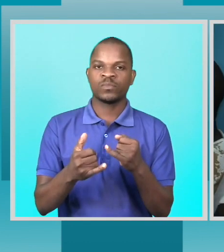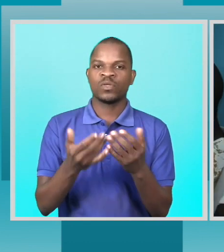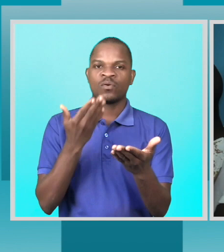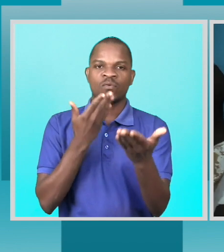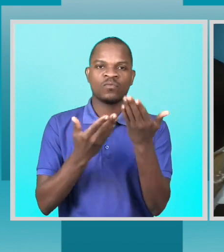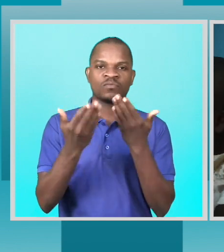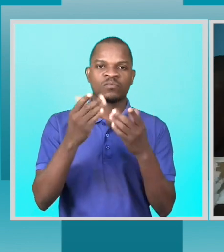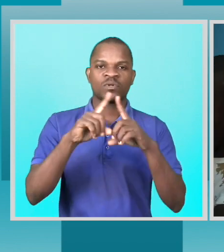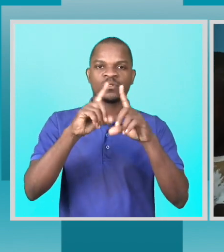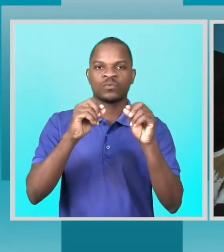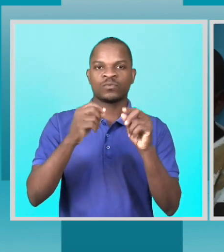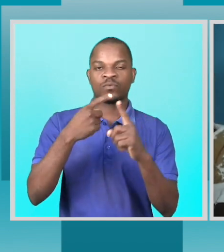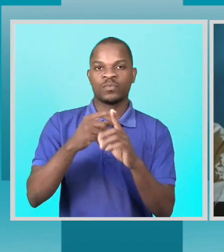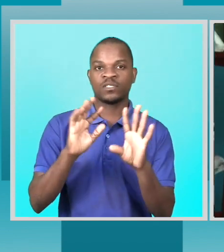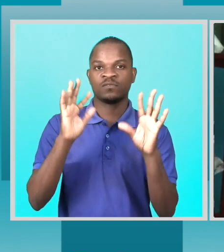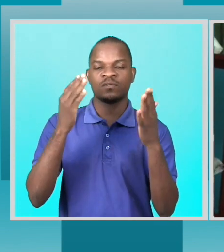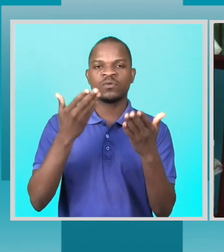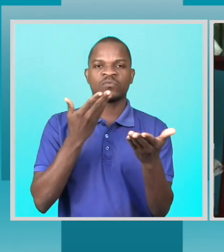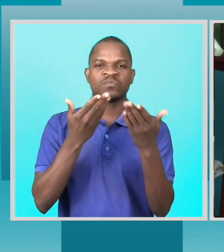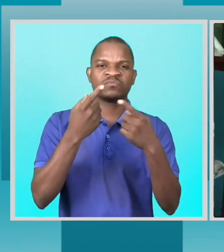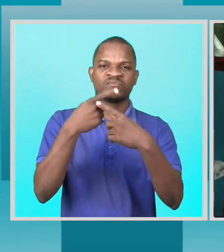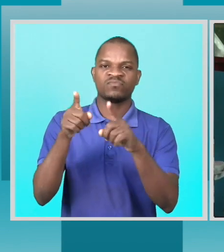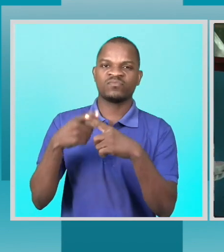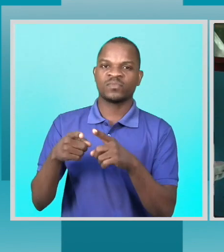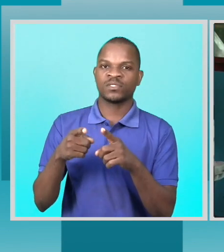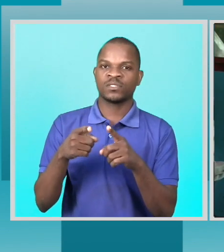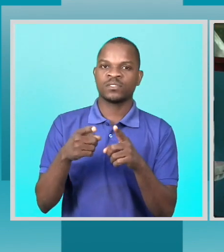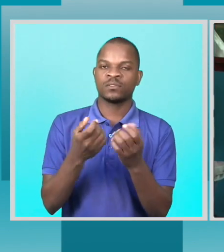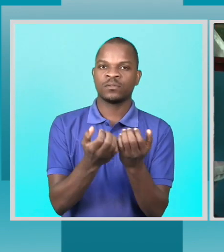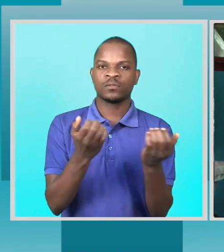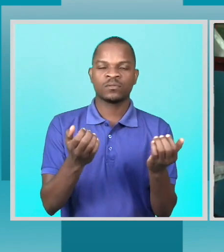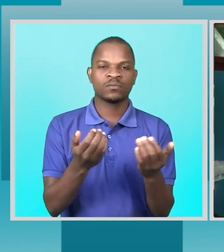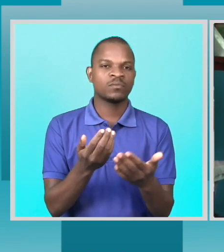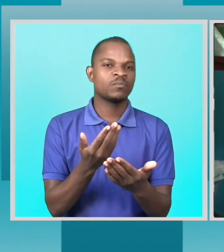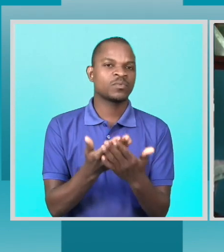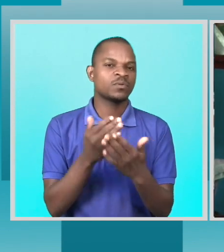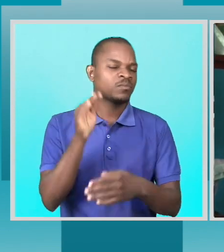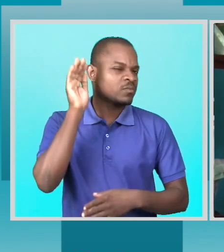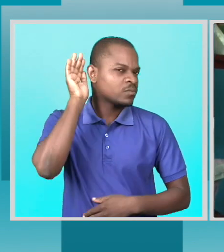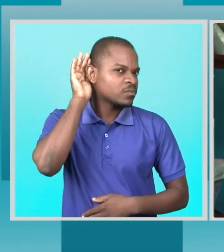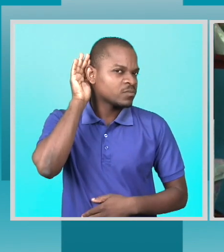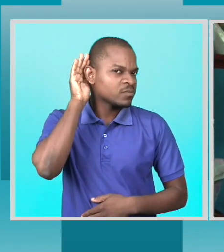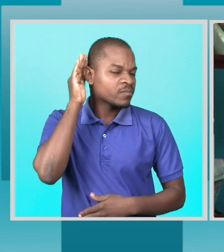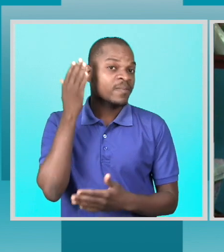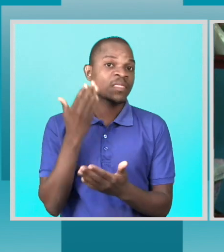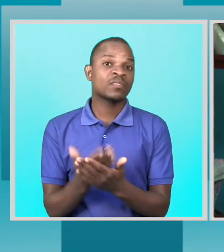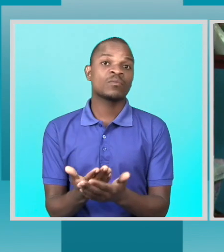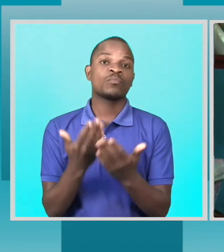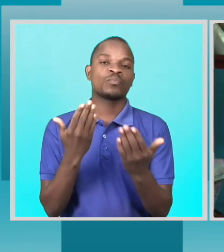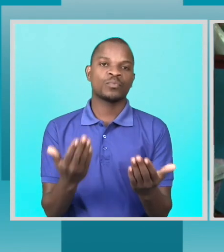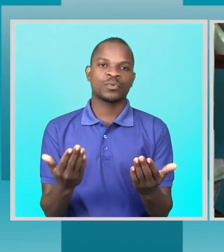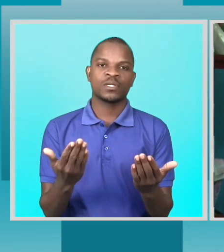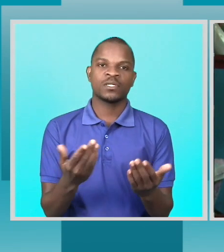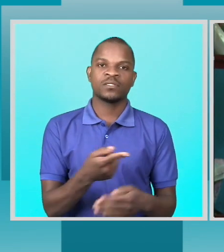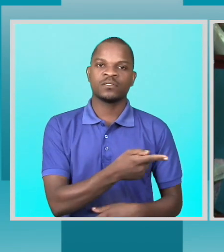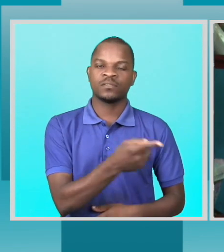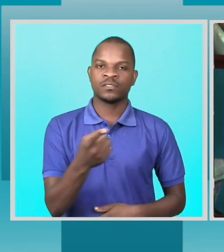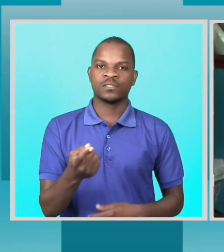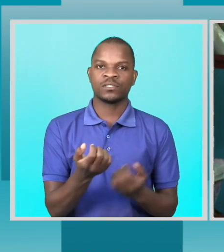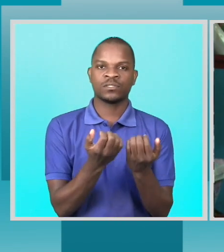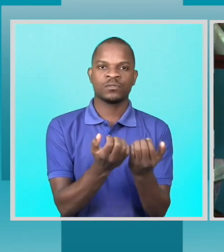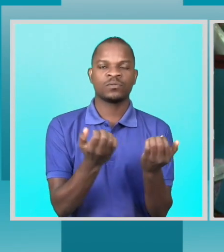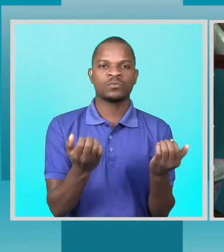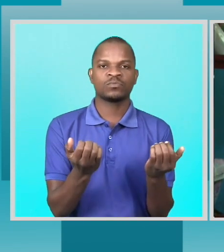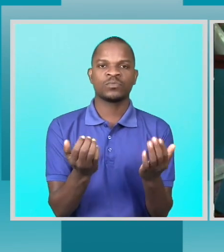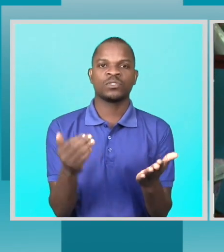Foi assim que nós conversamos hoje, nesta edição do Mais Vida. Conversamos com várias crianças, sobretudo, para melhor perceber as